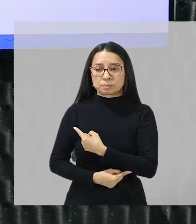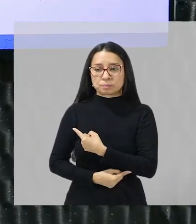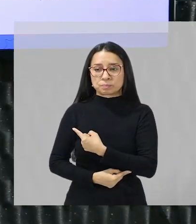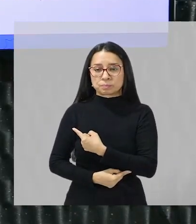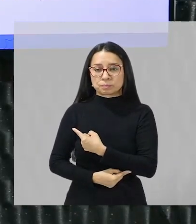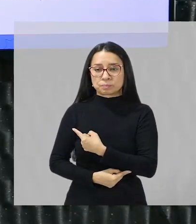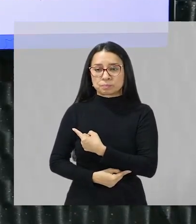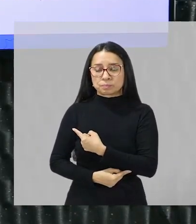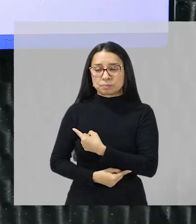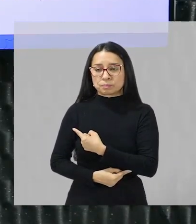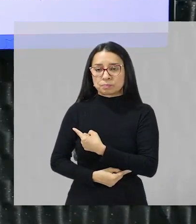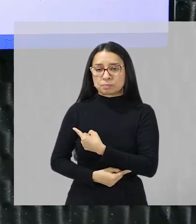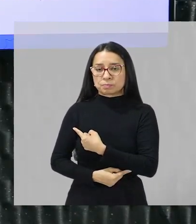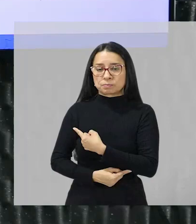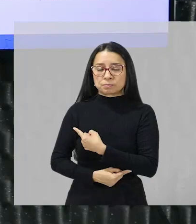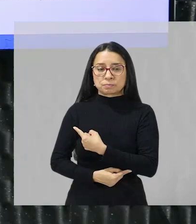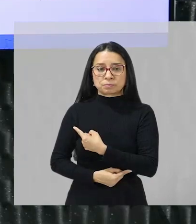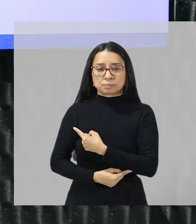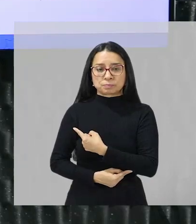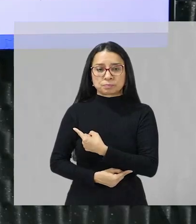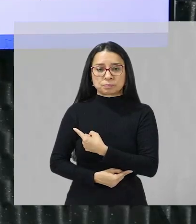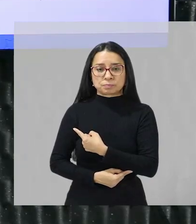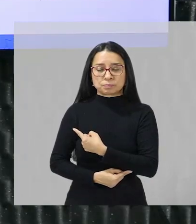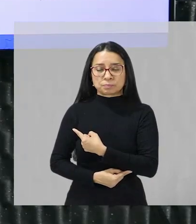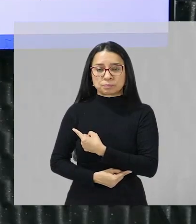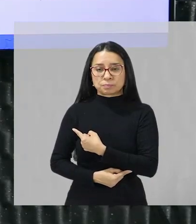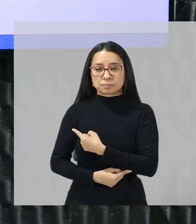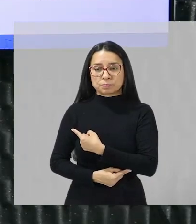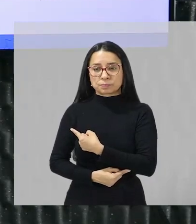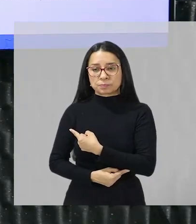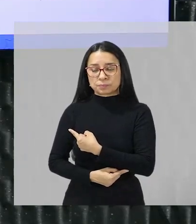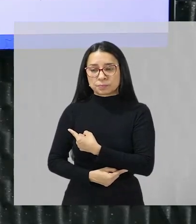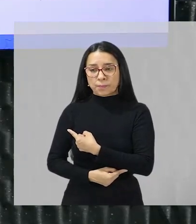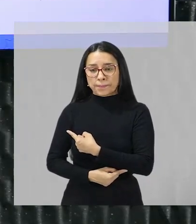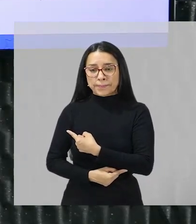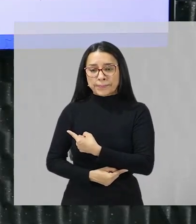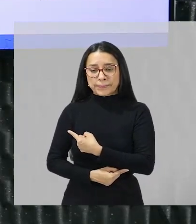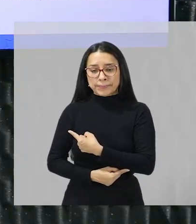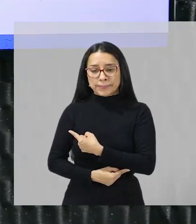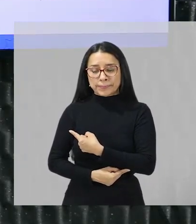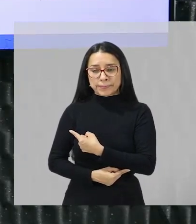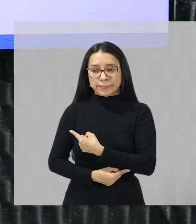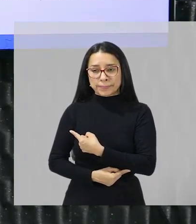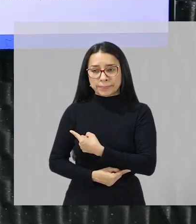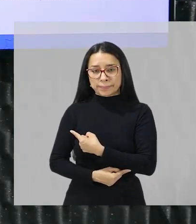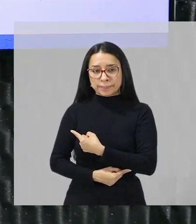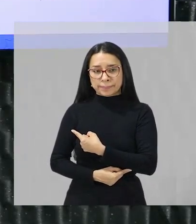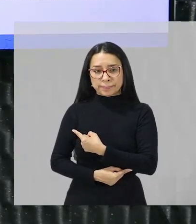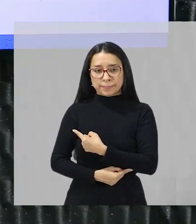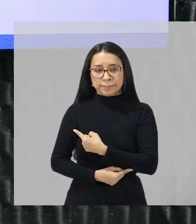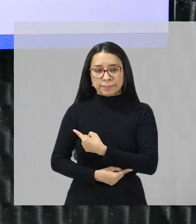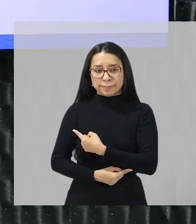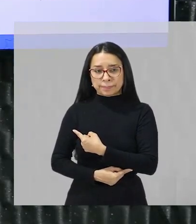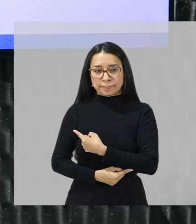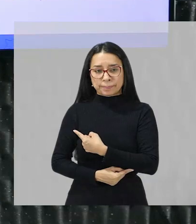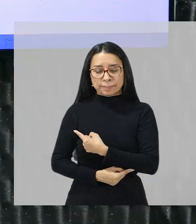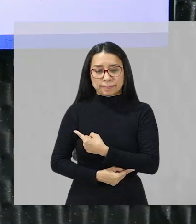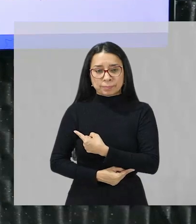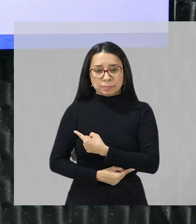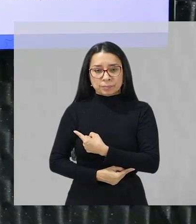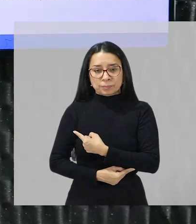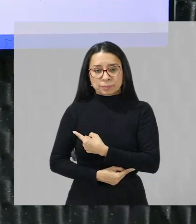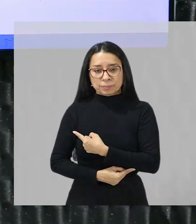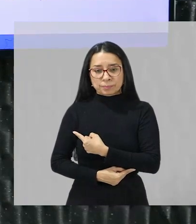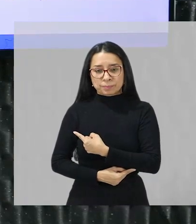vida. No final, participam de uma confraternização, com lanche e música. O que os une